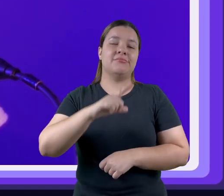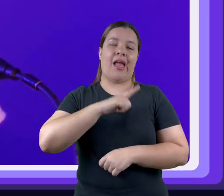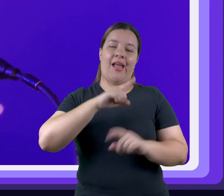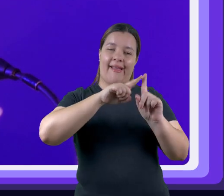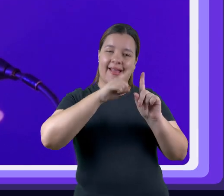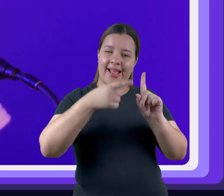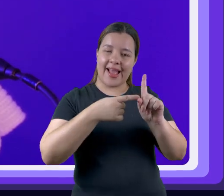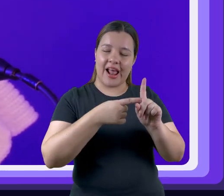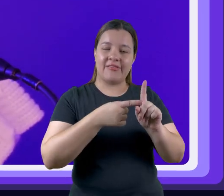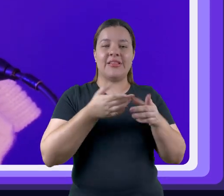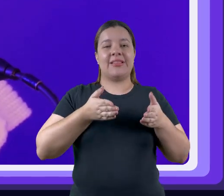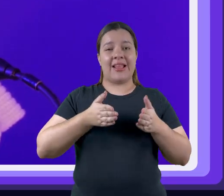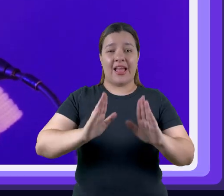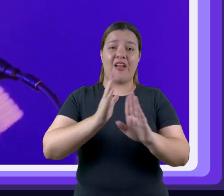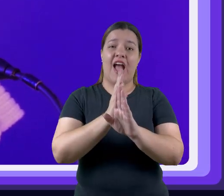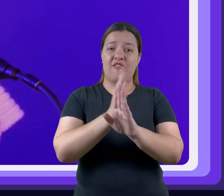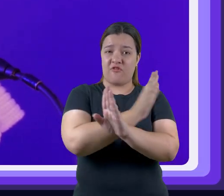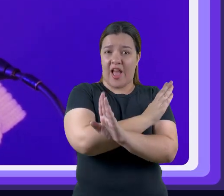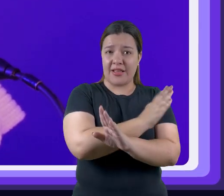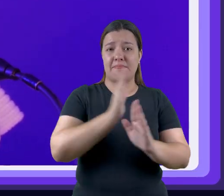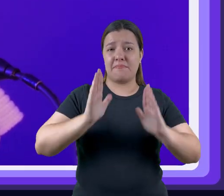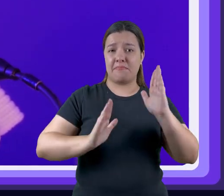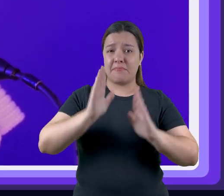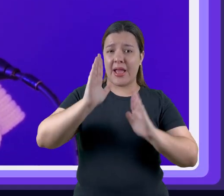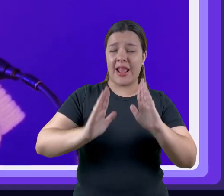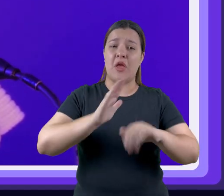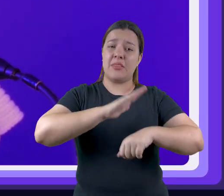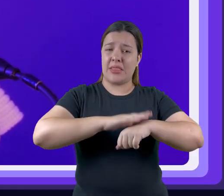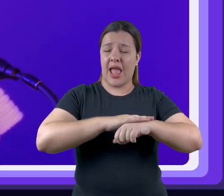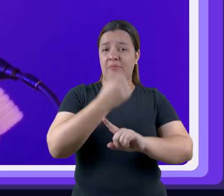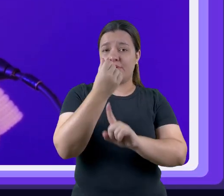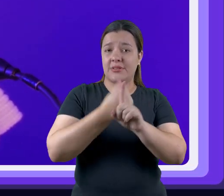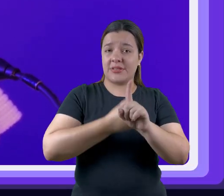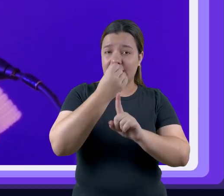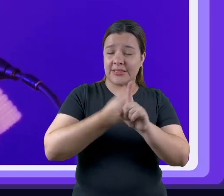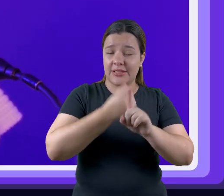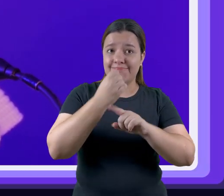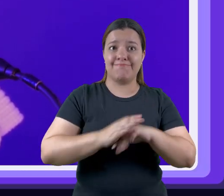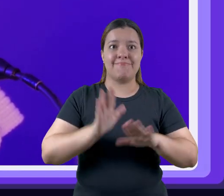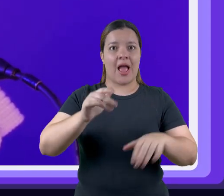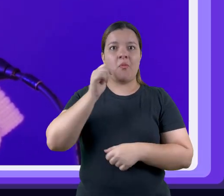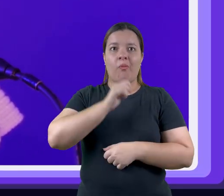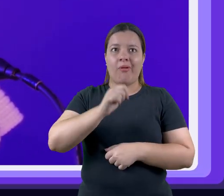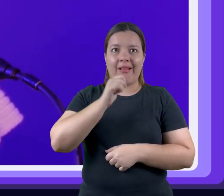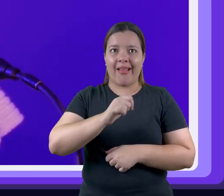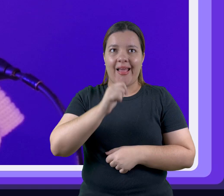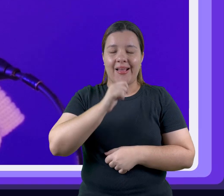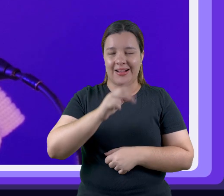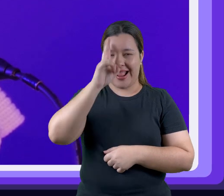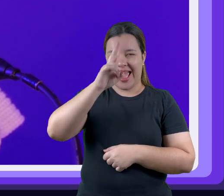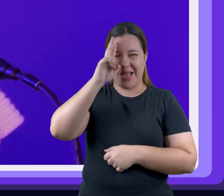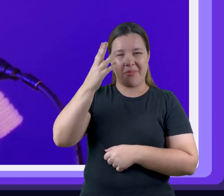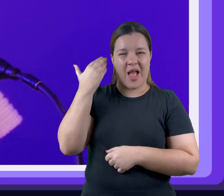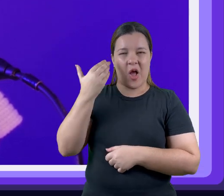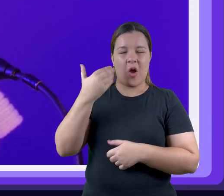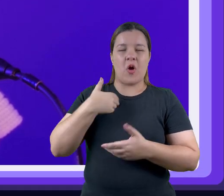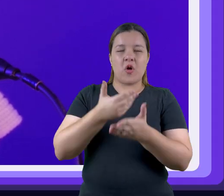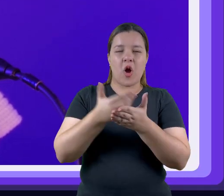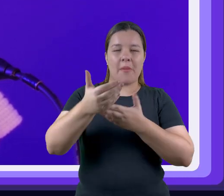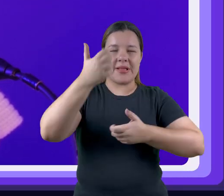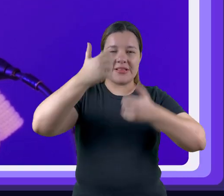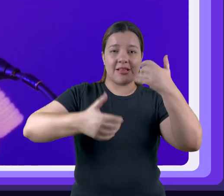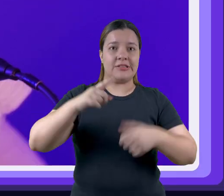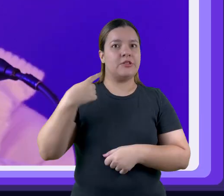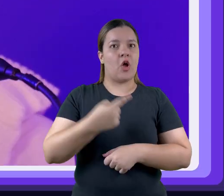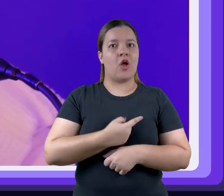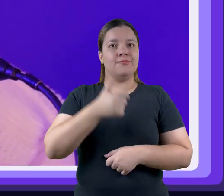que a mulher ela vai eh se afastar por um período de tempo mas até por conta daquilo que eu disse ali no comecinho